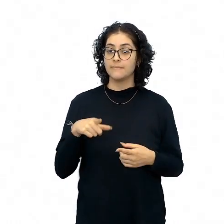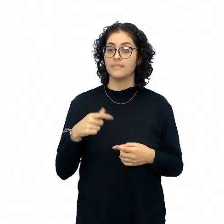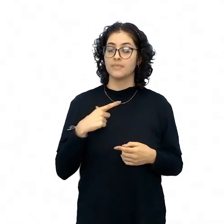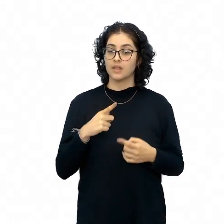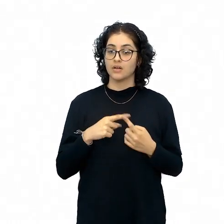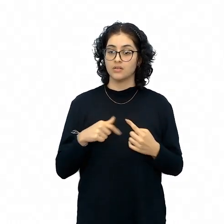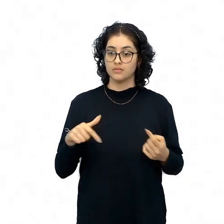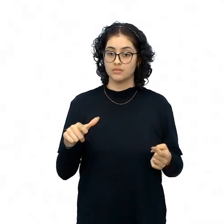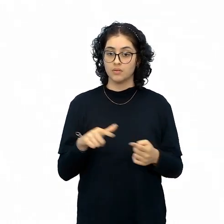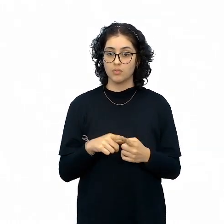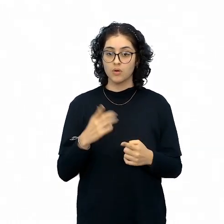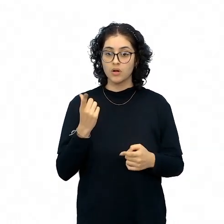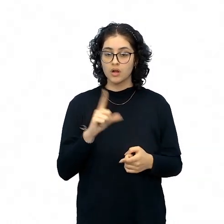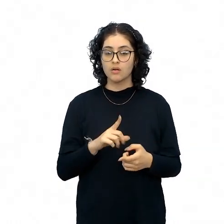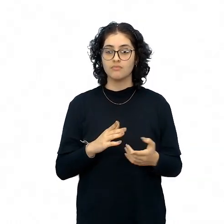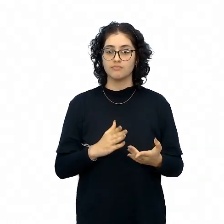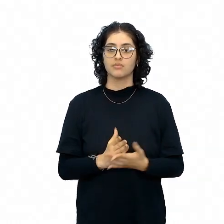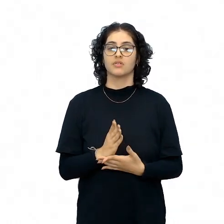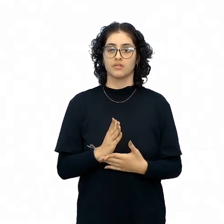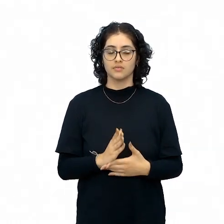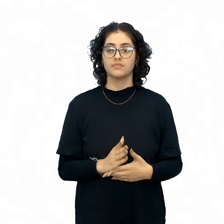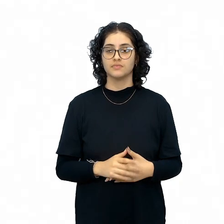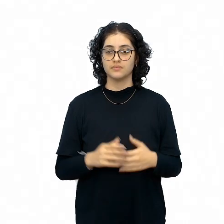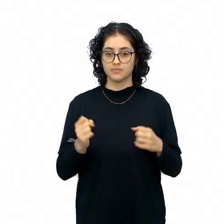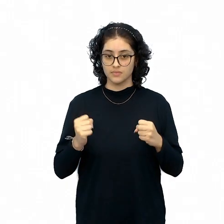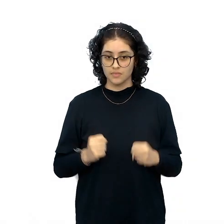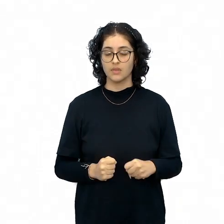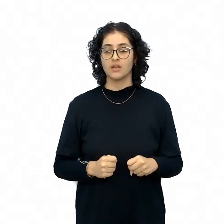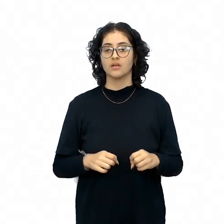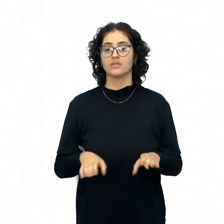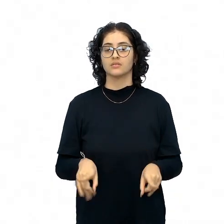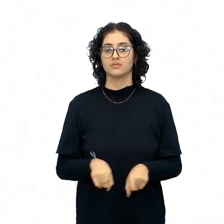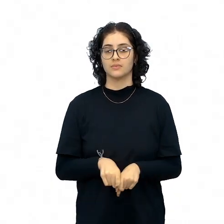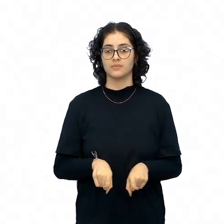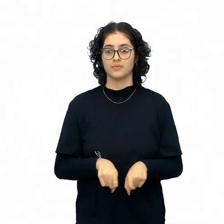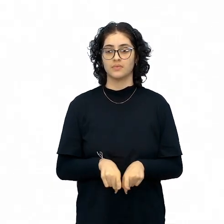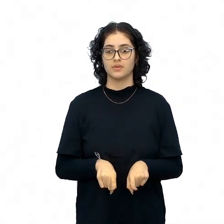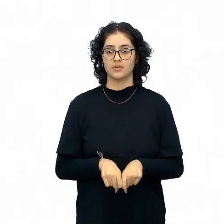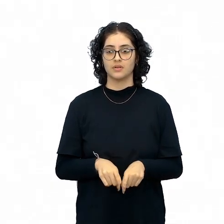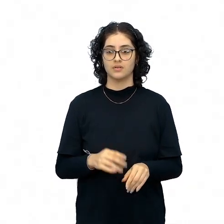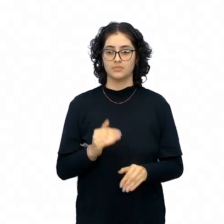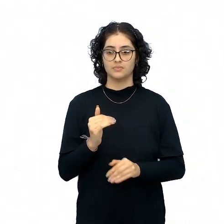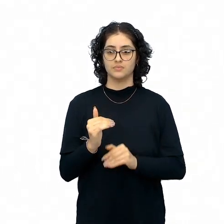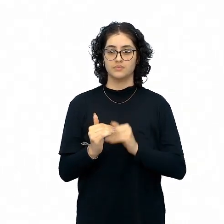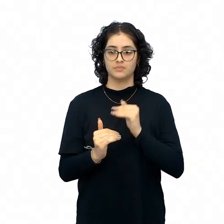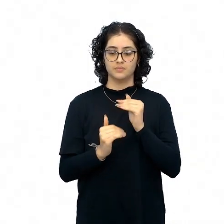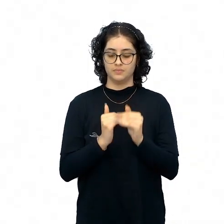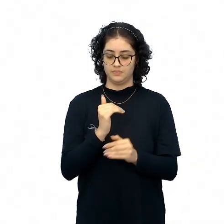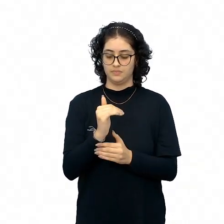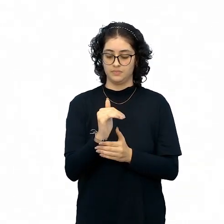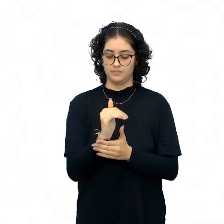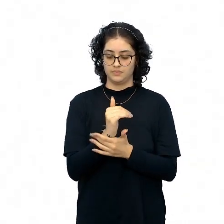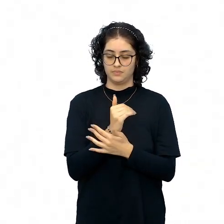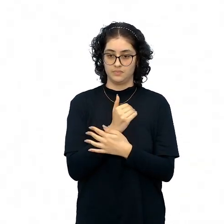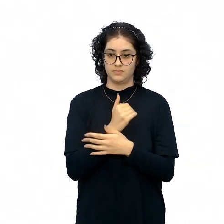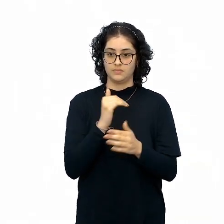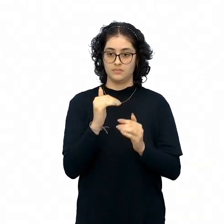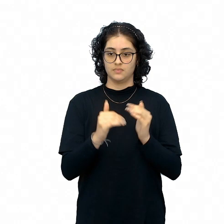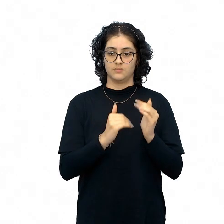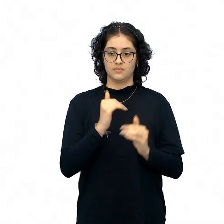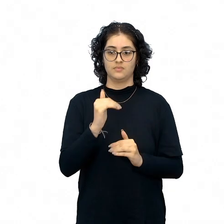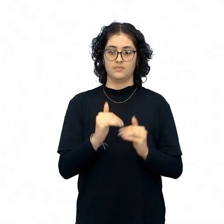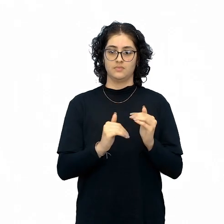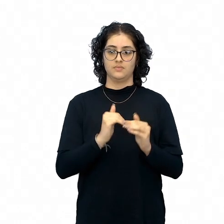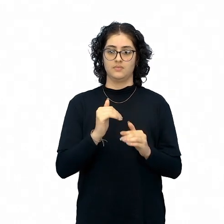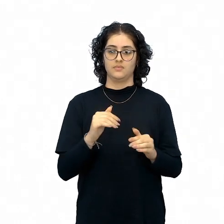poderão contribuir com esse processo e poderão contribuir também com o desenvolvimento dessa experiência de aprendizagem que